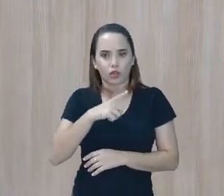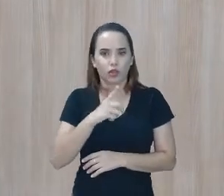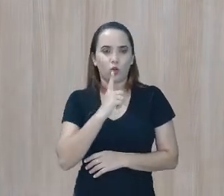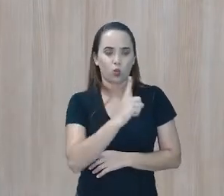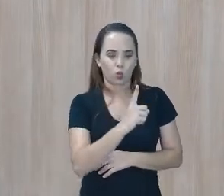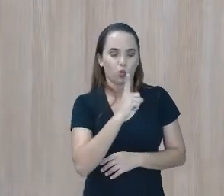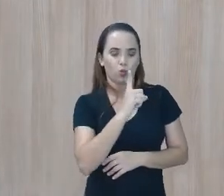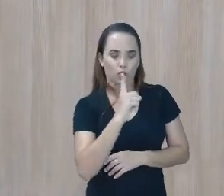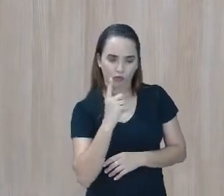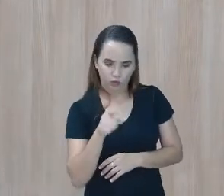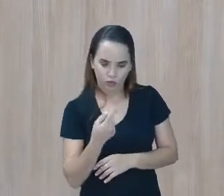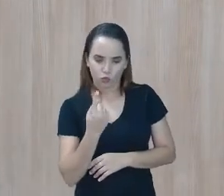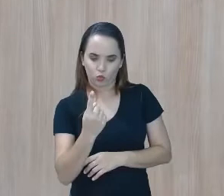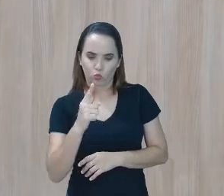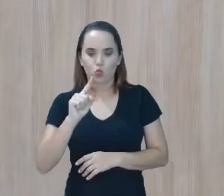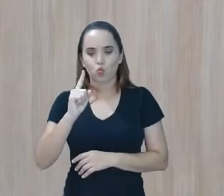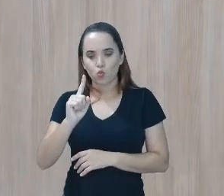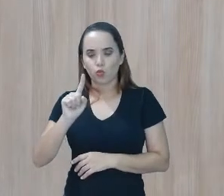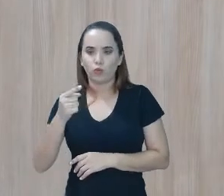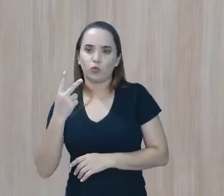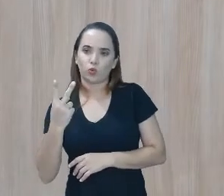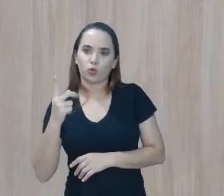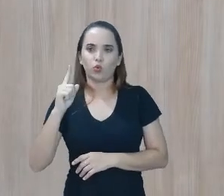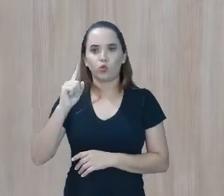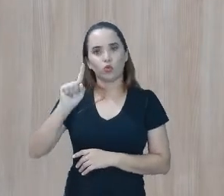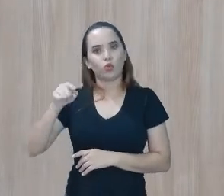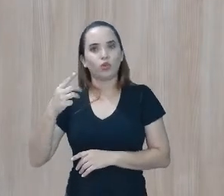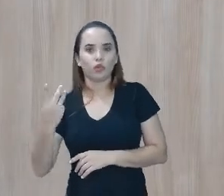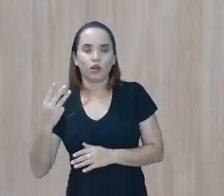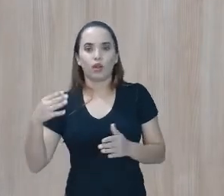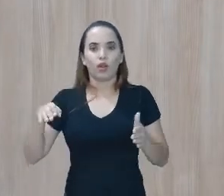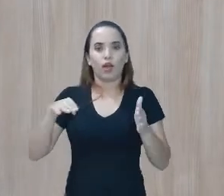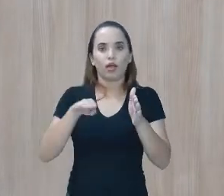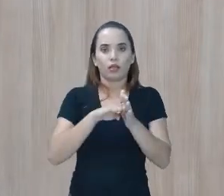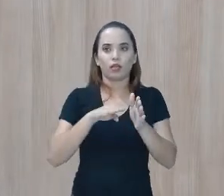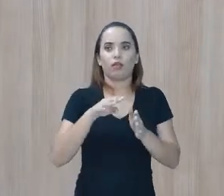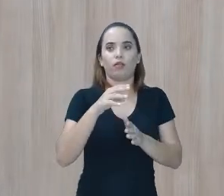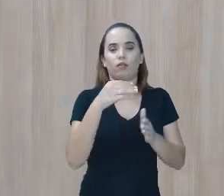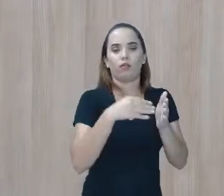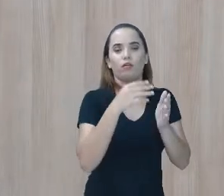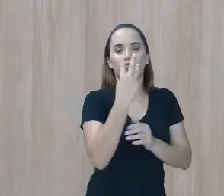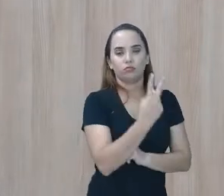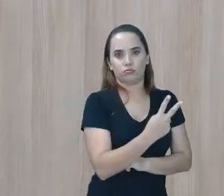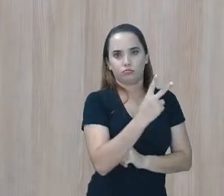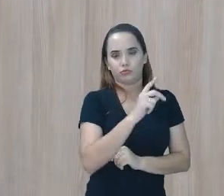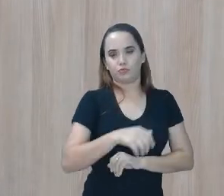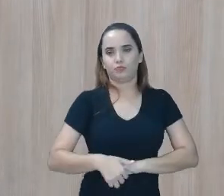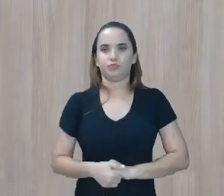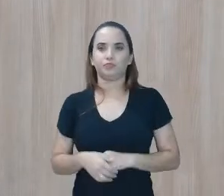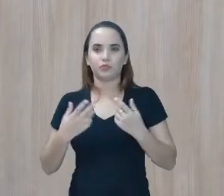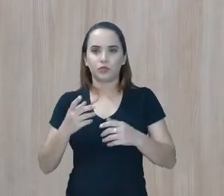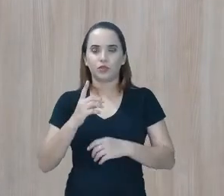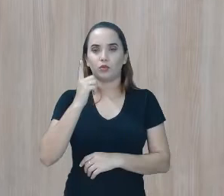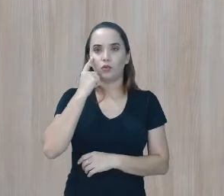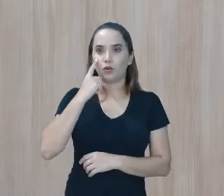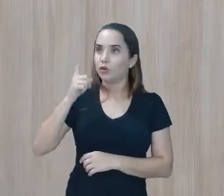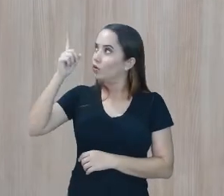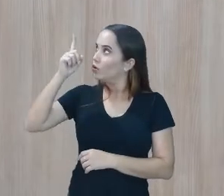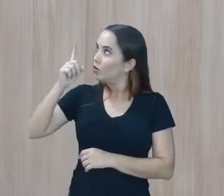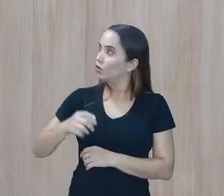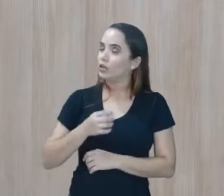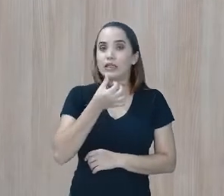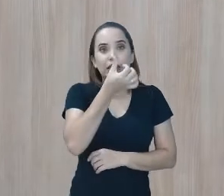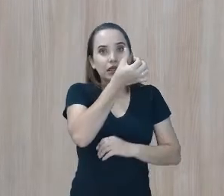1,3, até 2 metros. Bom, então esses números ali, ó, 6 sobre 5, 7